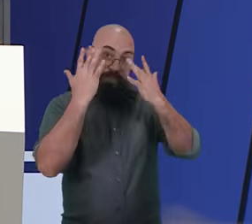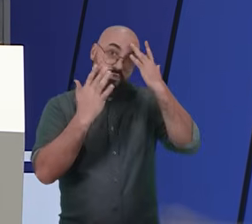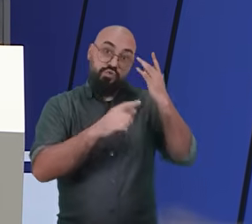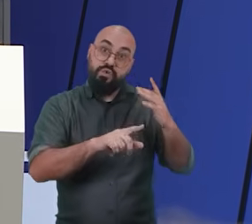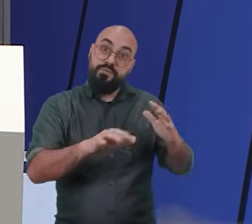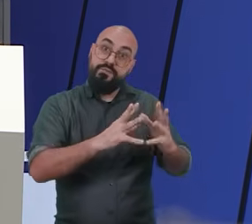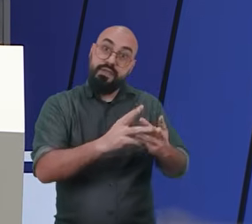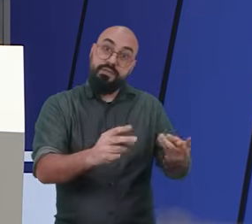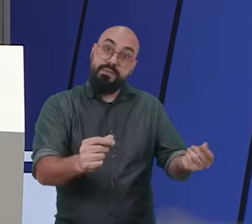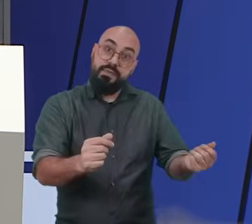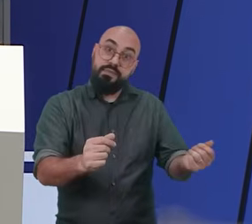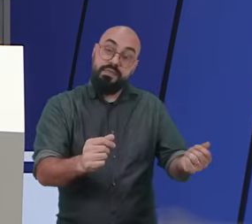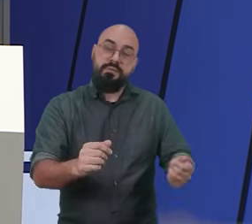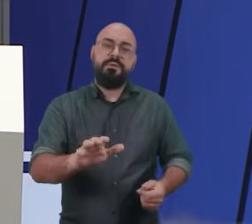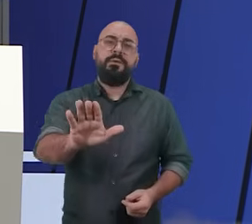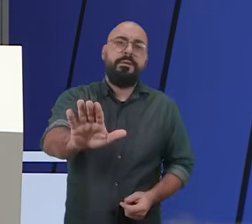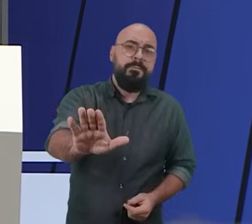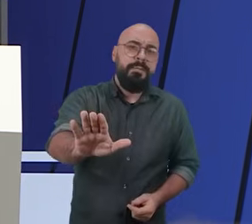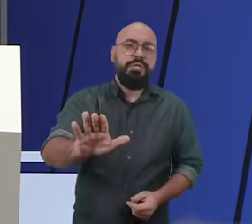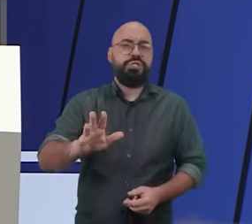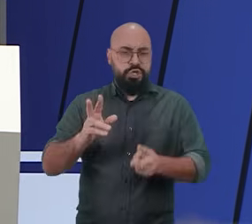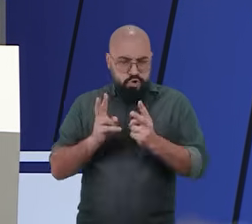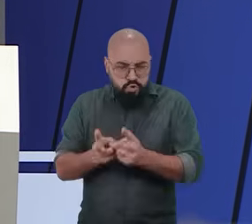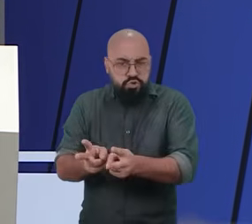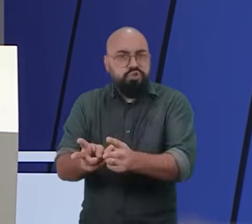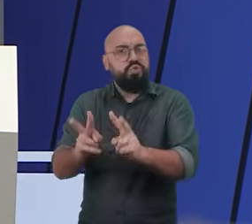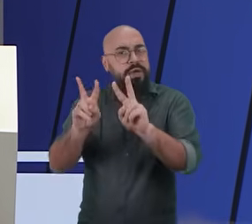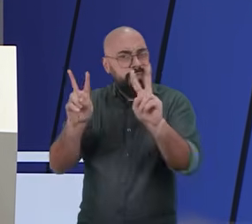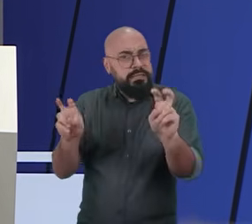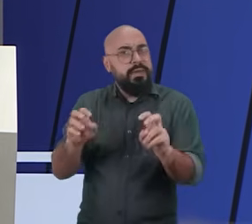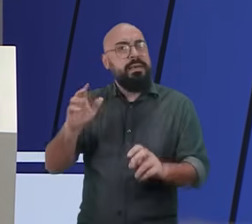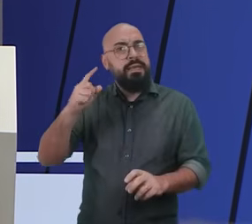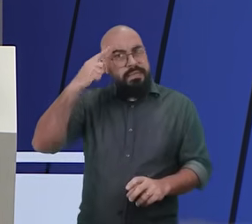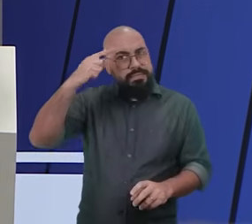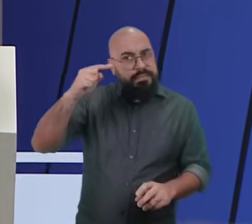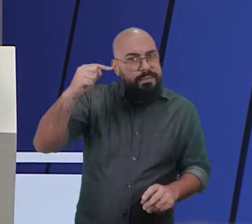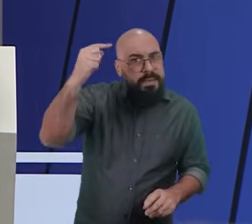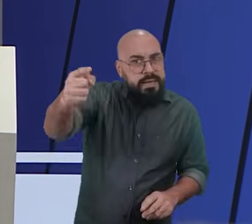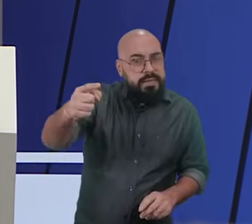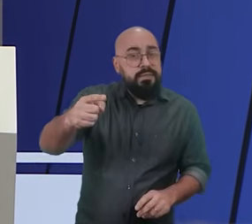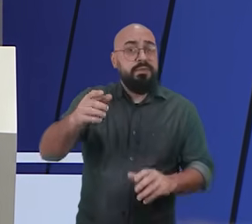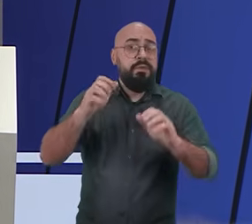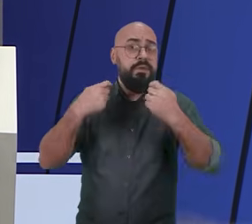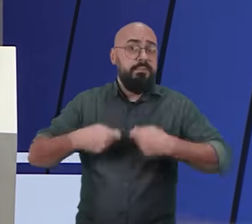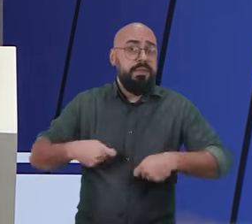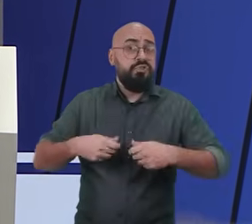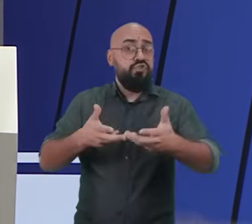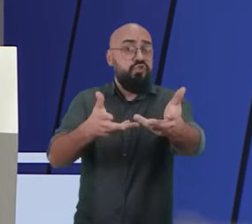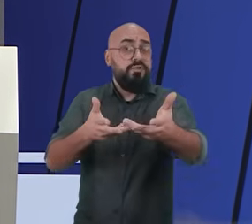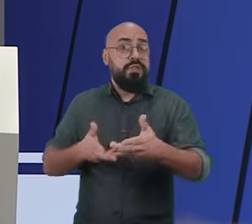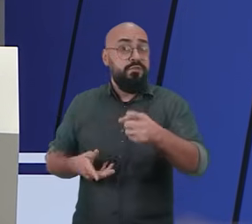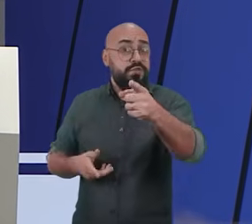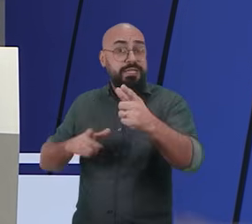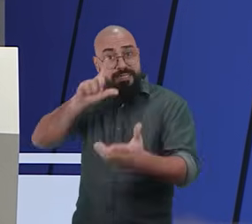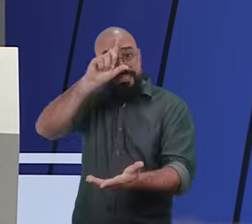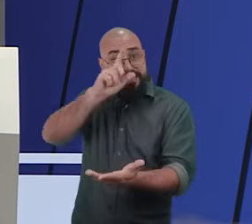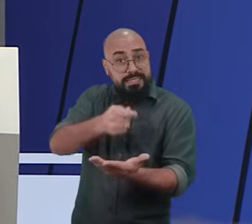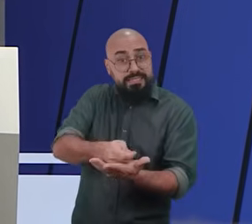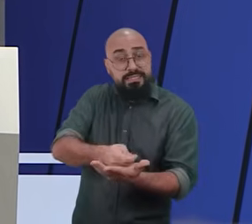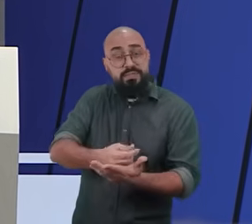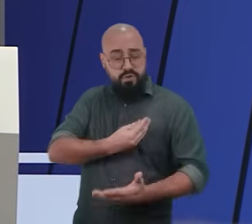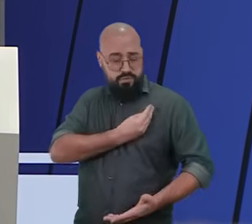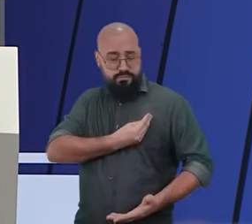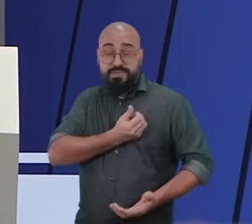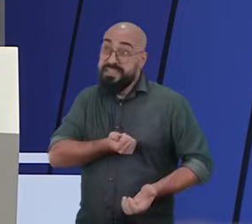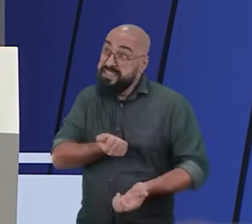tema no próximo programa, na parte 2. Mas nesse momento, eu preciso lhe convidar a tomar uma decisão, a colocar a